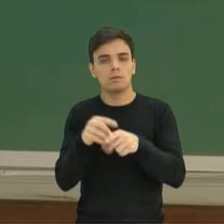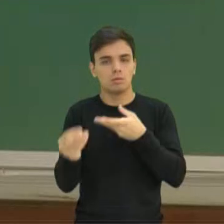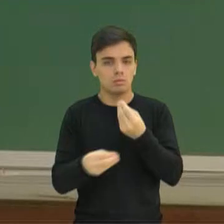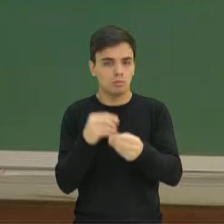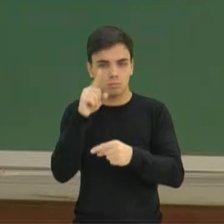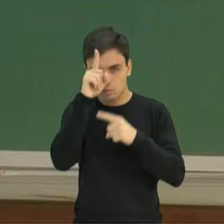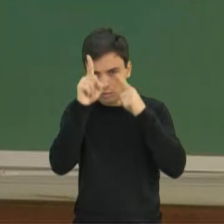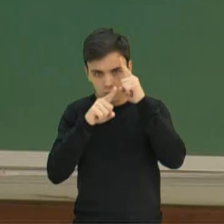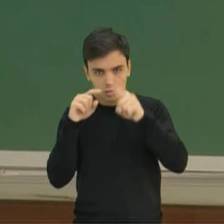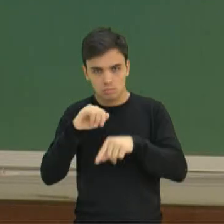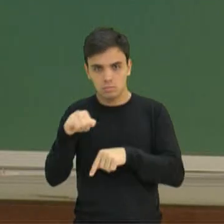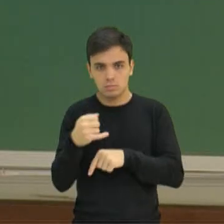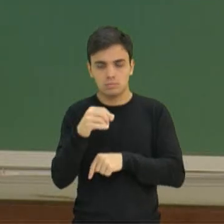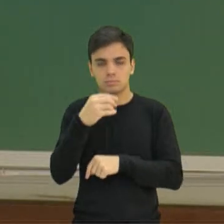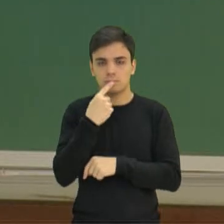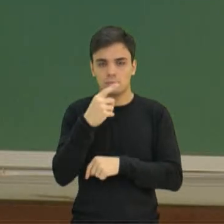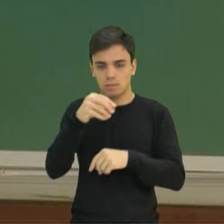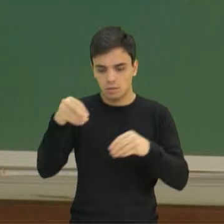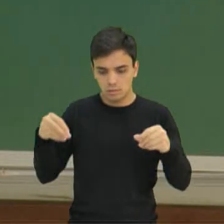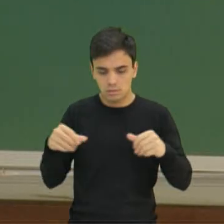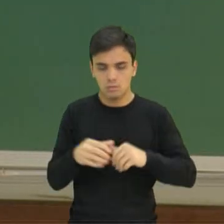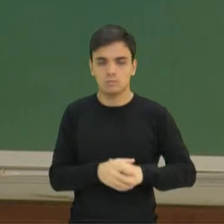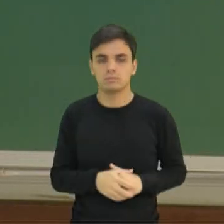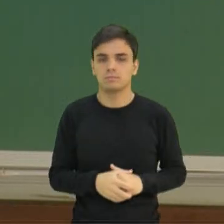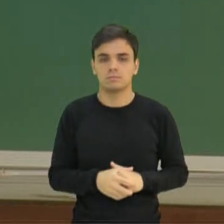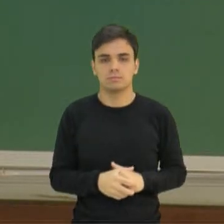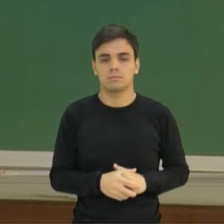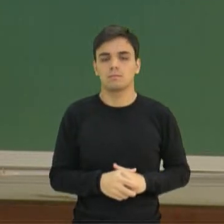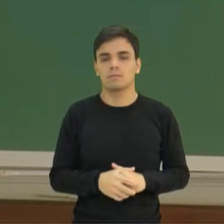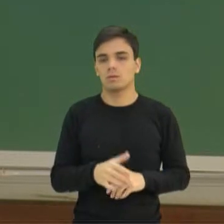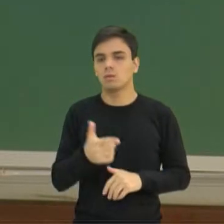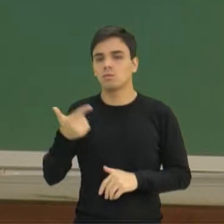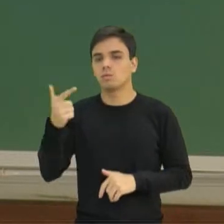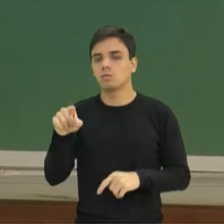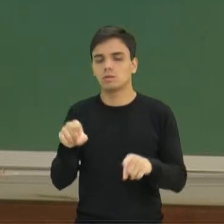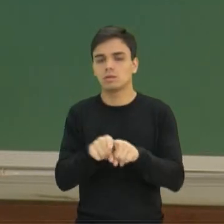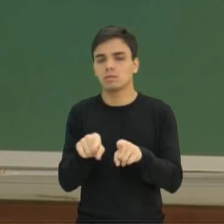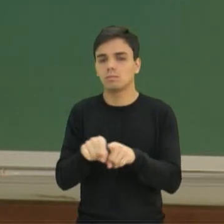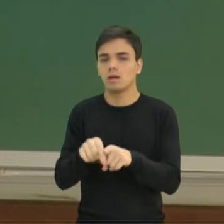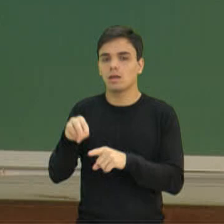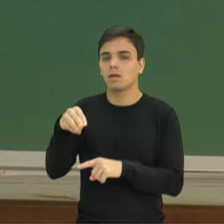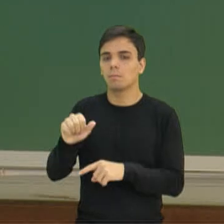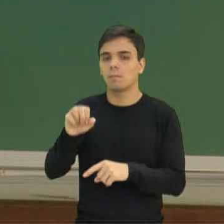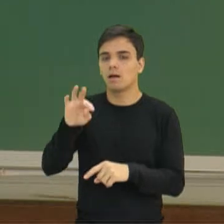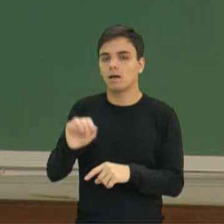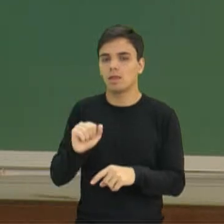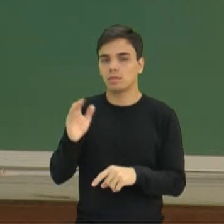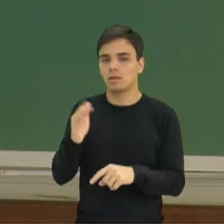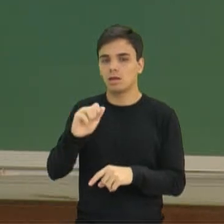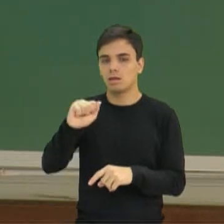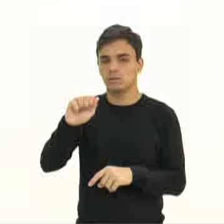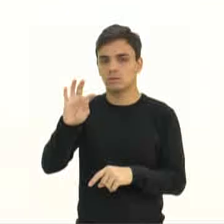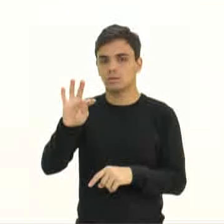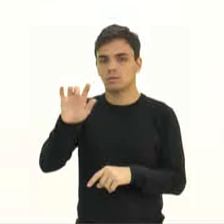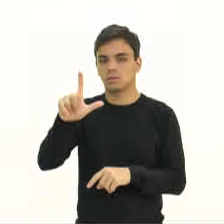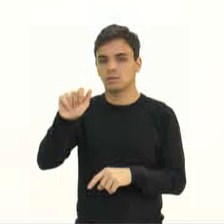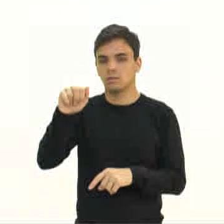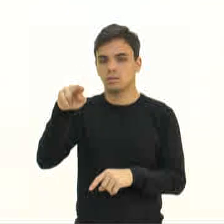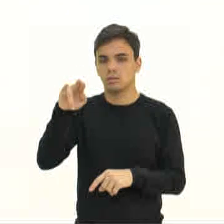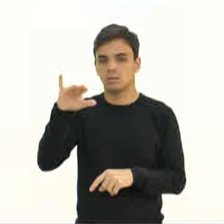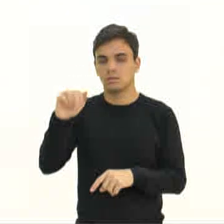ali de exploração do sal. Outra questão importante ali, da Mata Atlântica, que foi sendo destruída